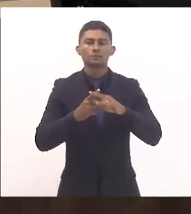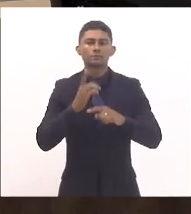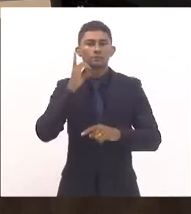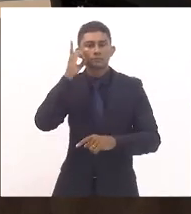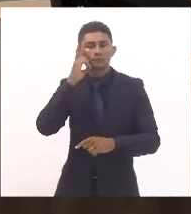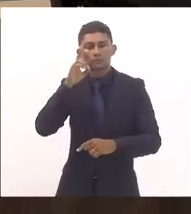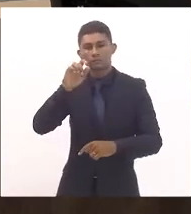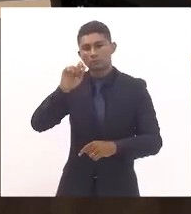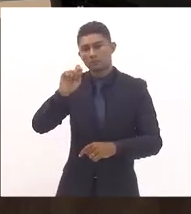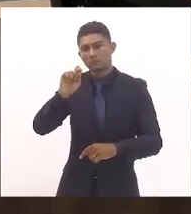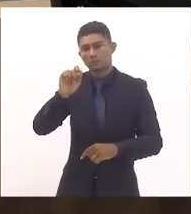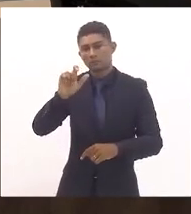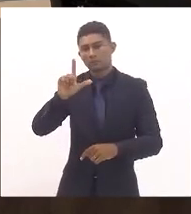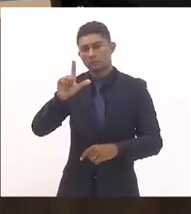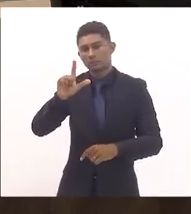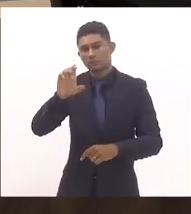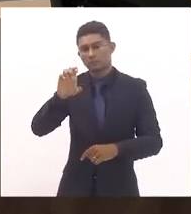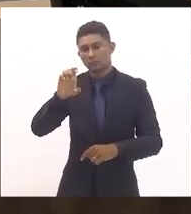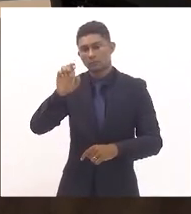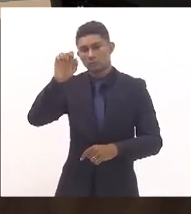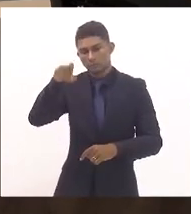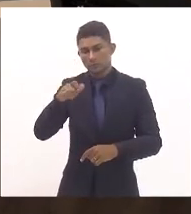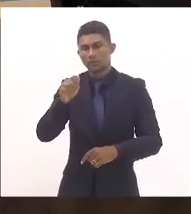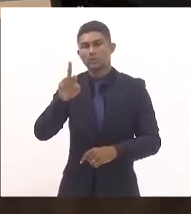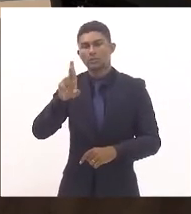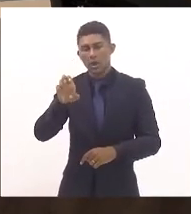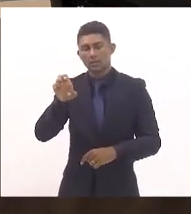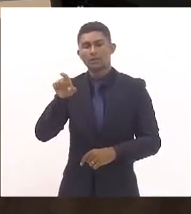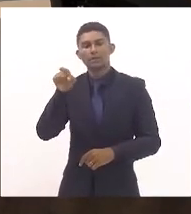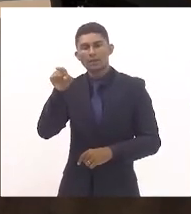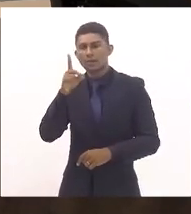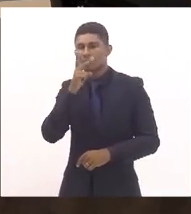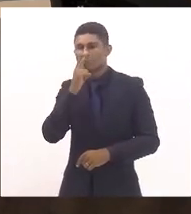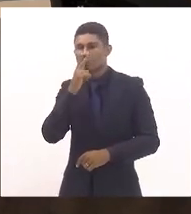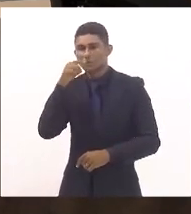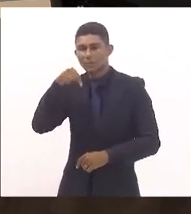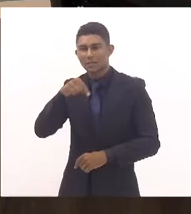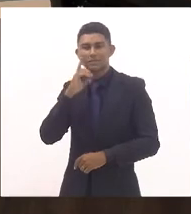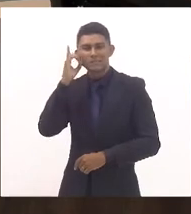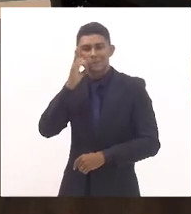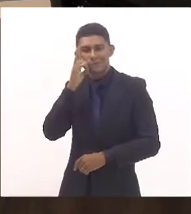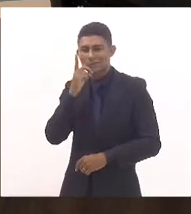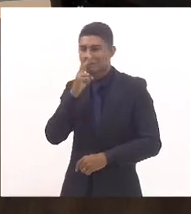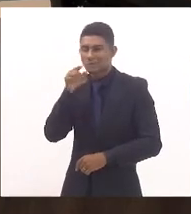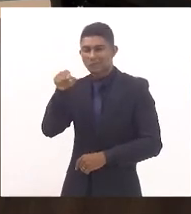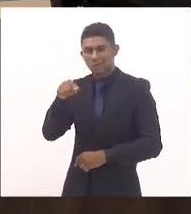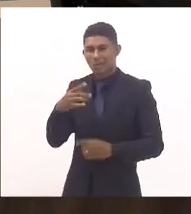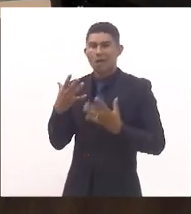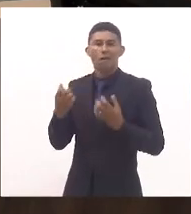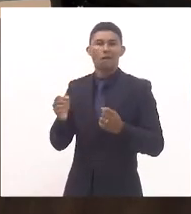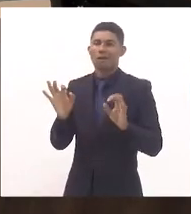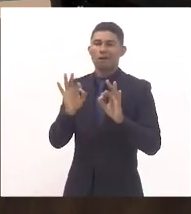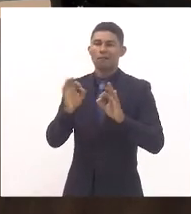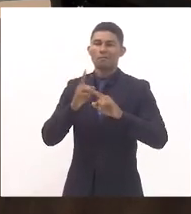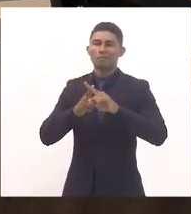deputado Alexandre Freitas tem com os seus companheiros de plenário, quando